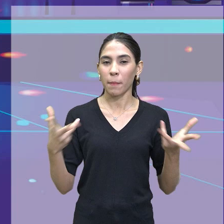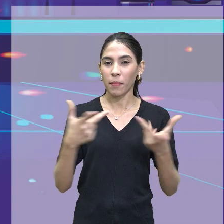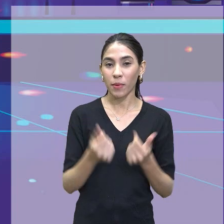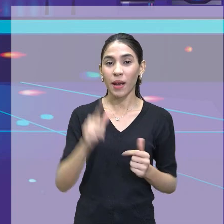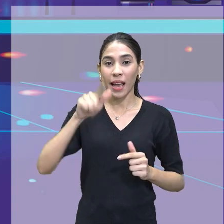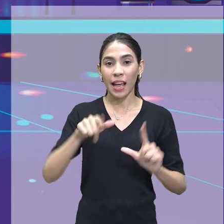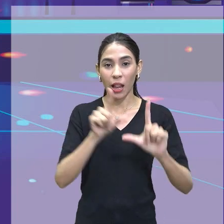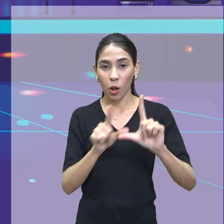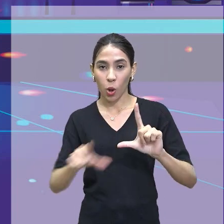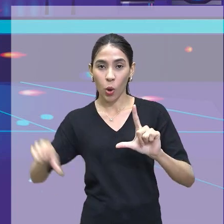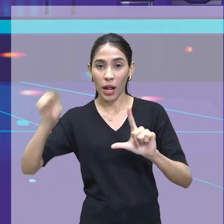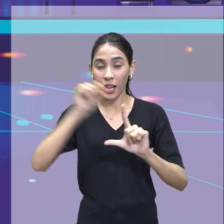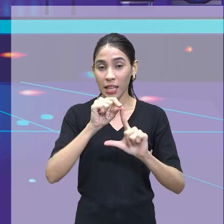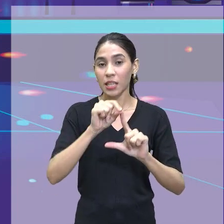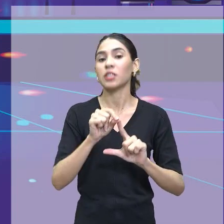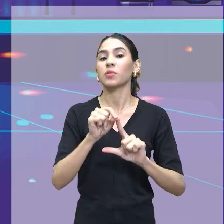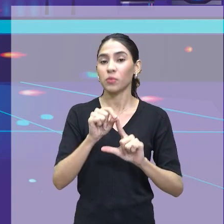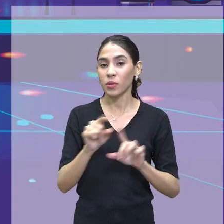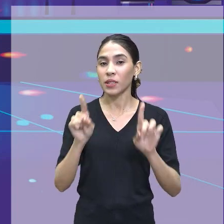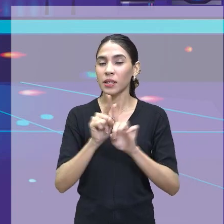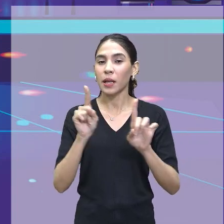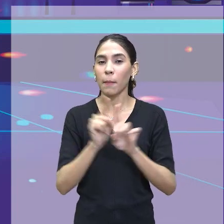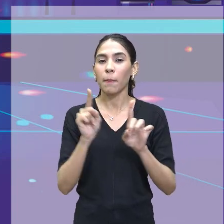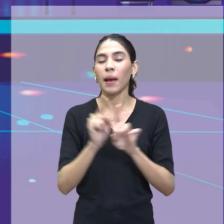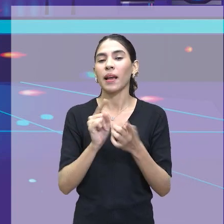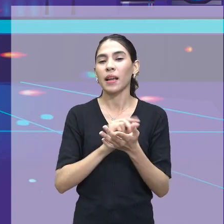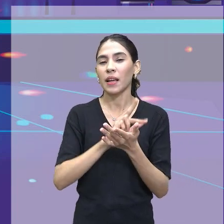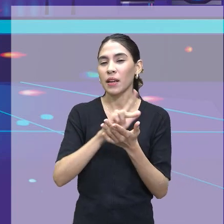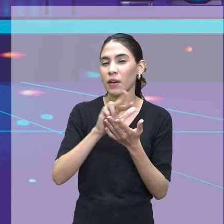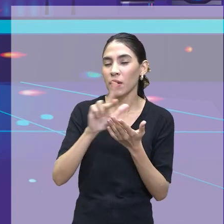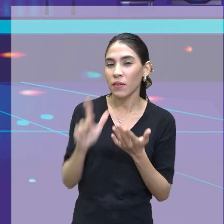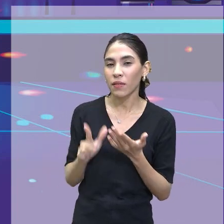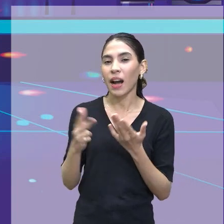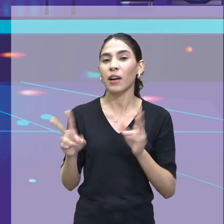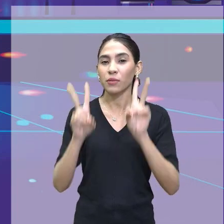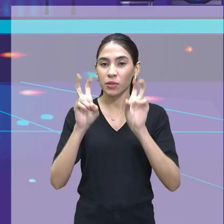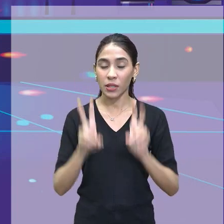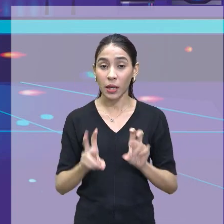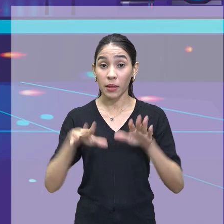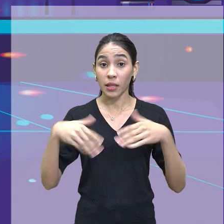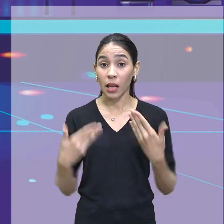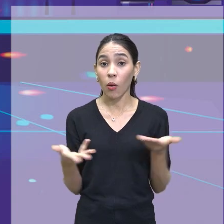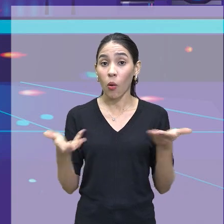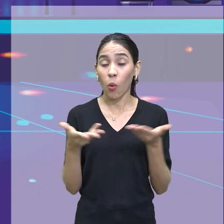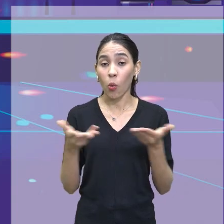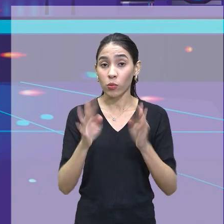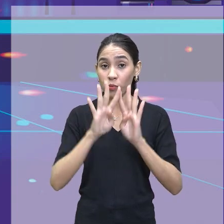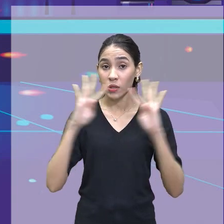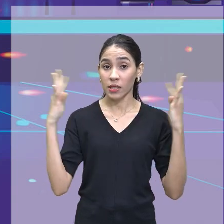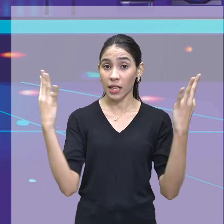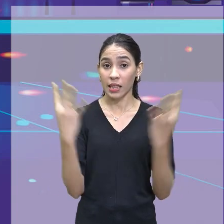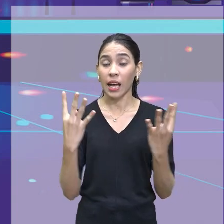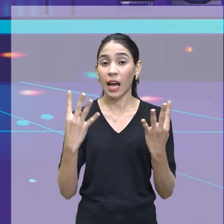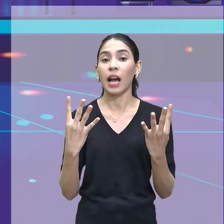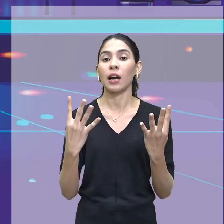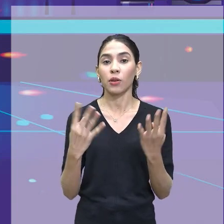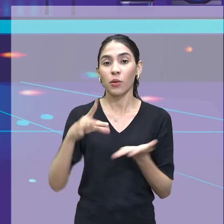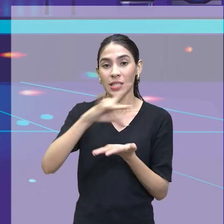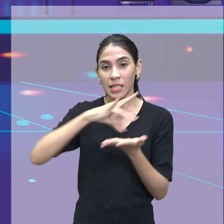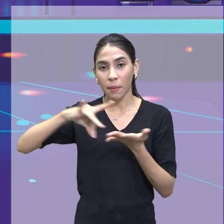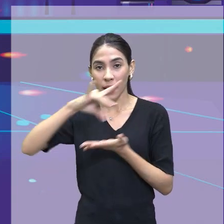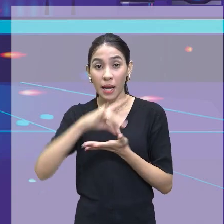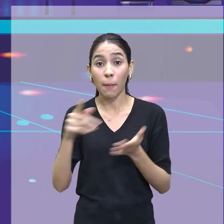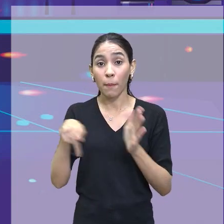Suas Maravilhas. E nós estamos então aqui no palco do CMEA Music. Por quê? Porque uma coisa que a maioria